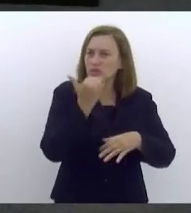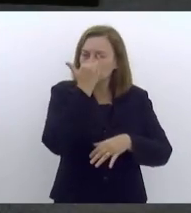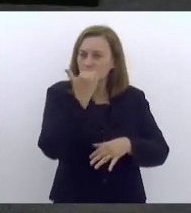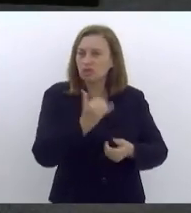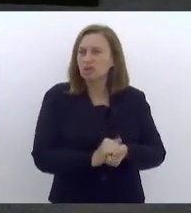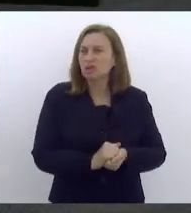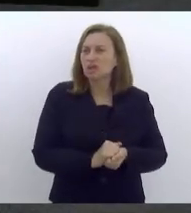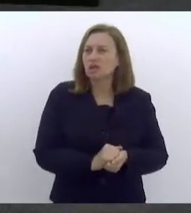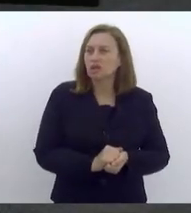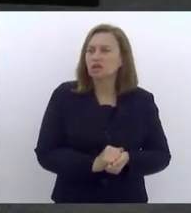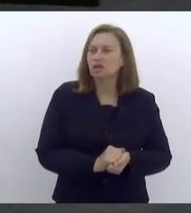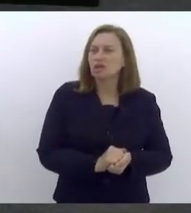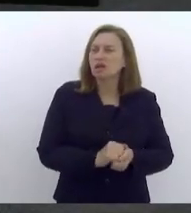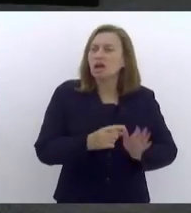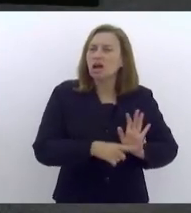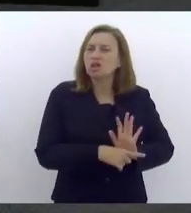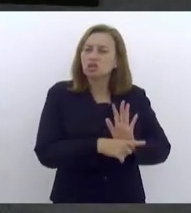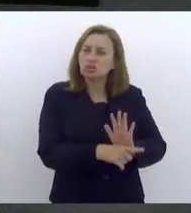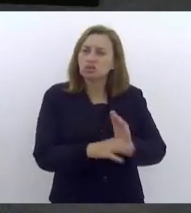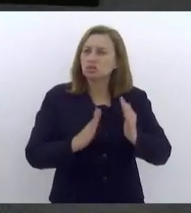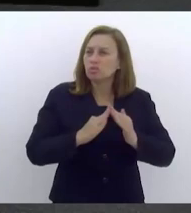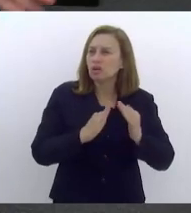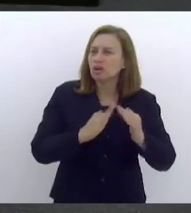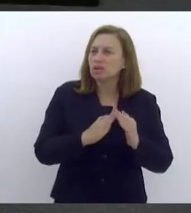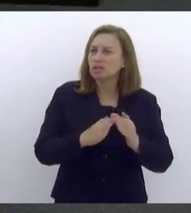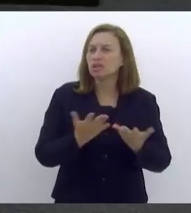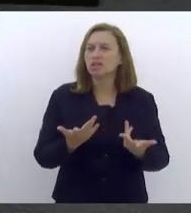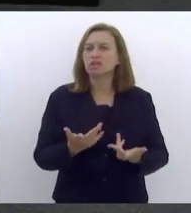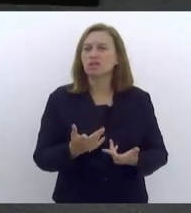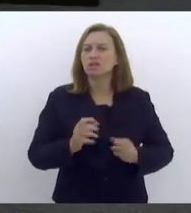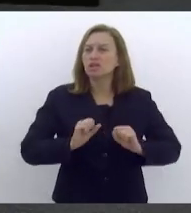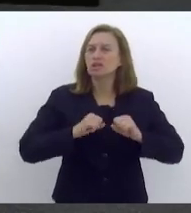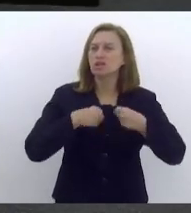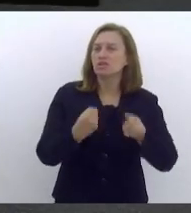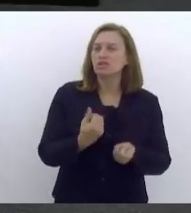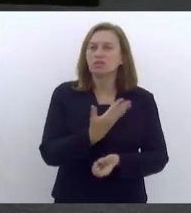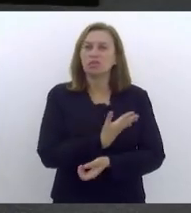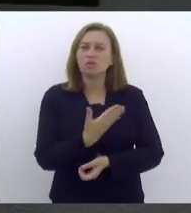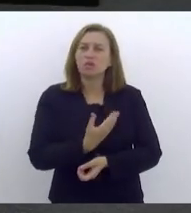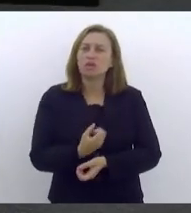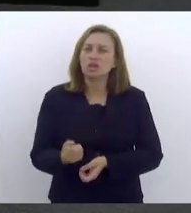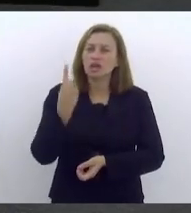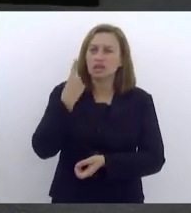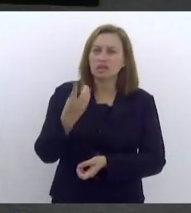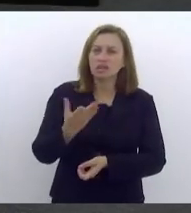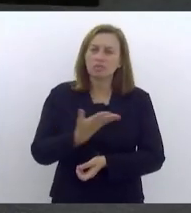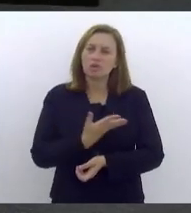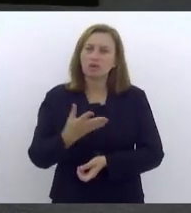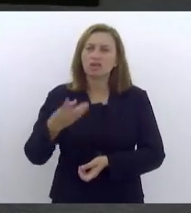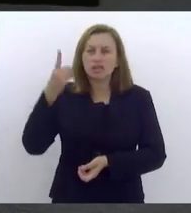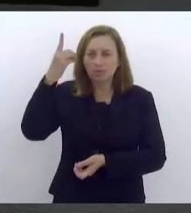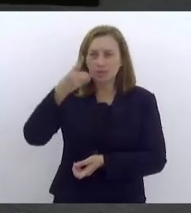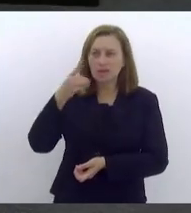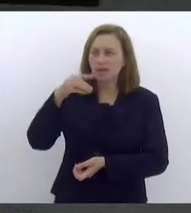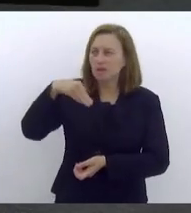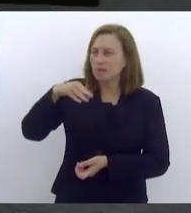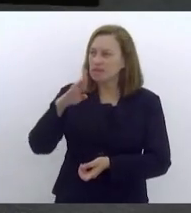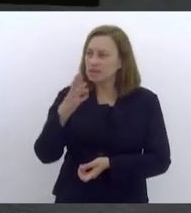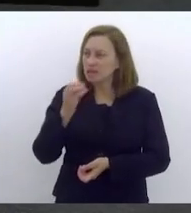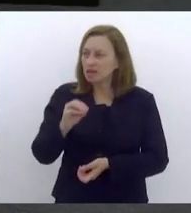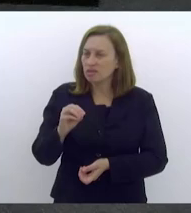assistência técnica de habitação de interesse social. E aí eu faço, inclusive, a defesa do meu companheiro ex-deputado Marcelo Freixo, que nós conseguimos